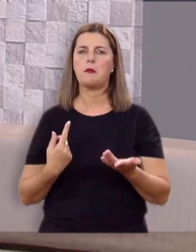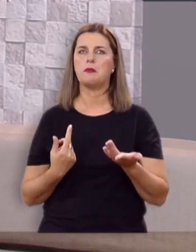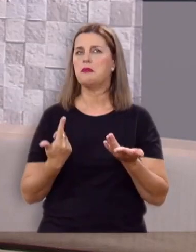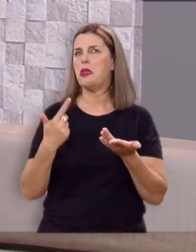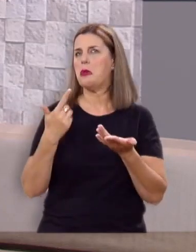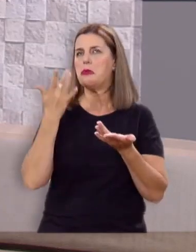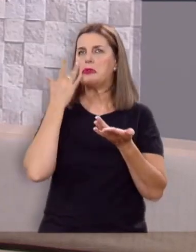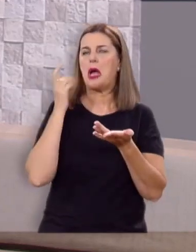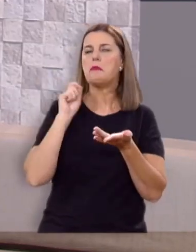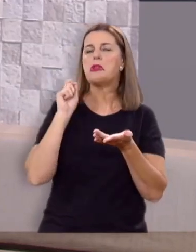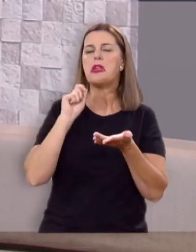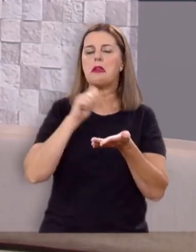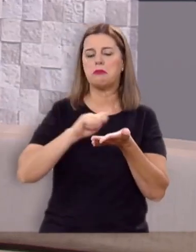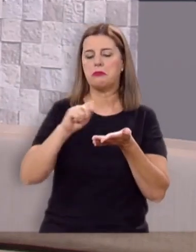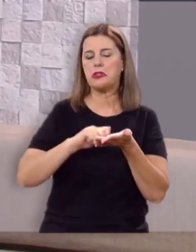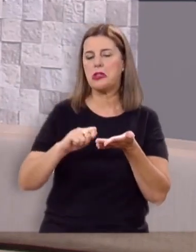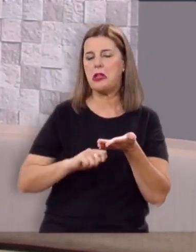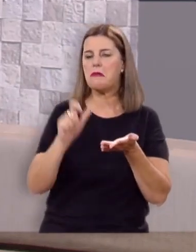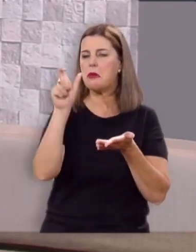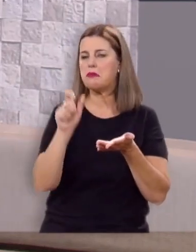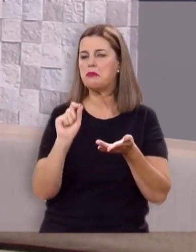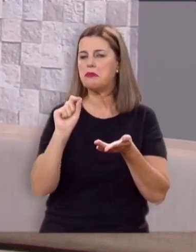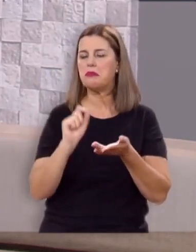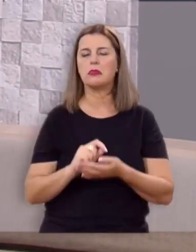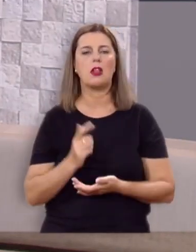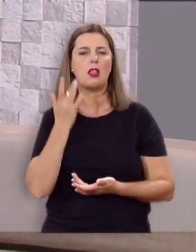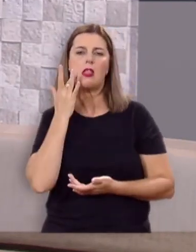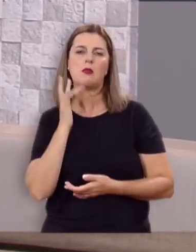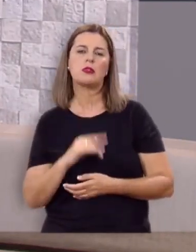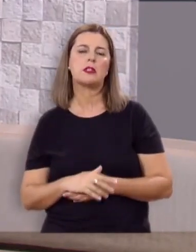ela é anônima, nós não sabemos quem a escreveu.